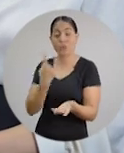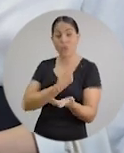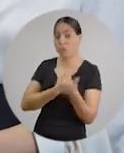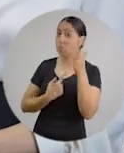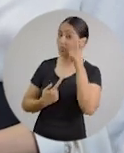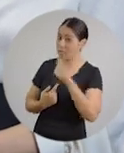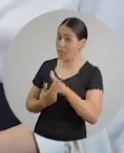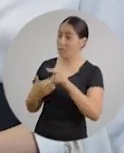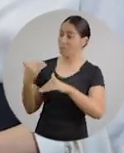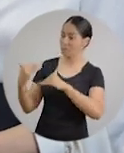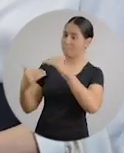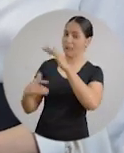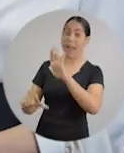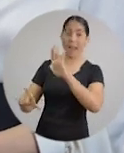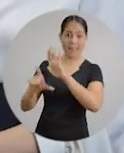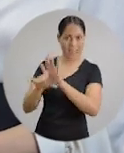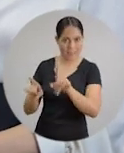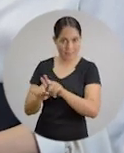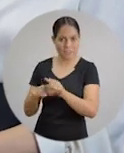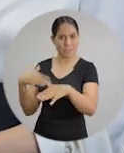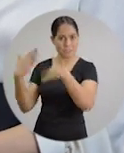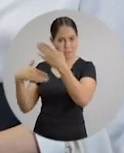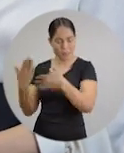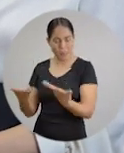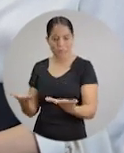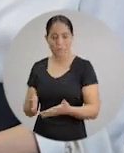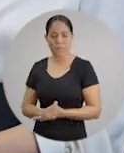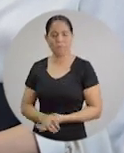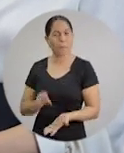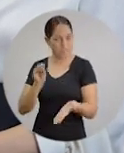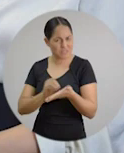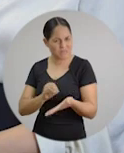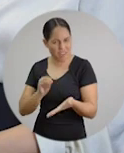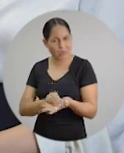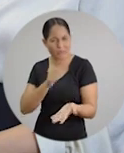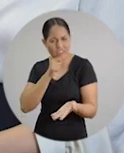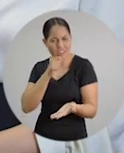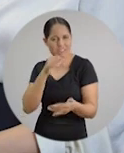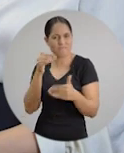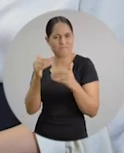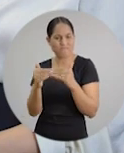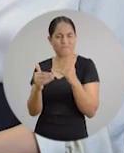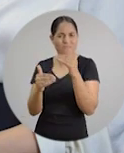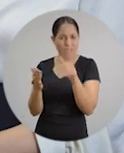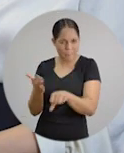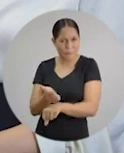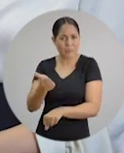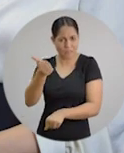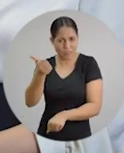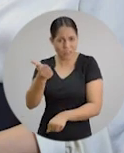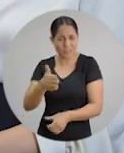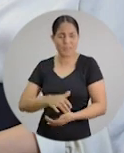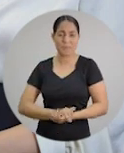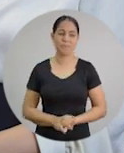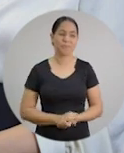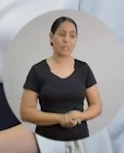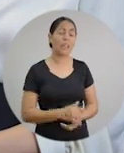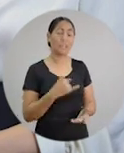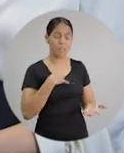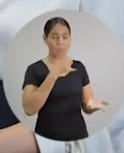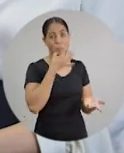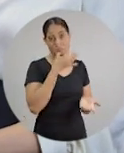mulher. Nós já alcançamos muito, a legislação brasileira já evoluiu muito, mas falta ainda o que